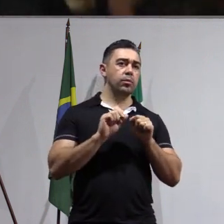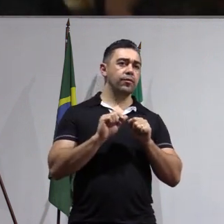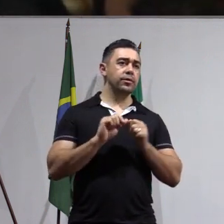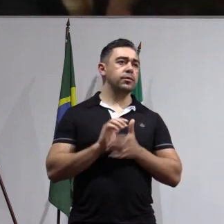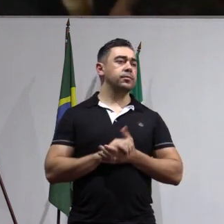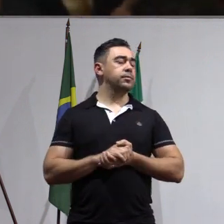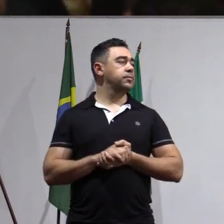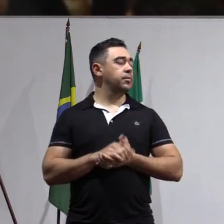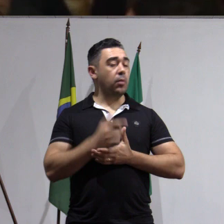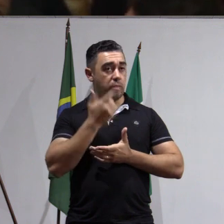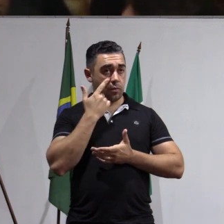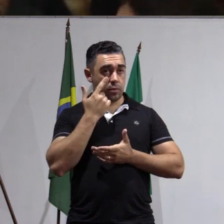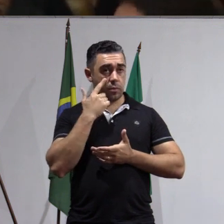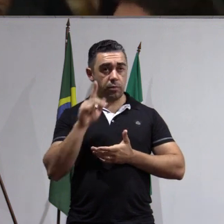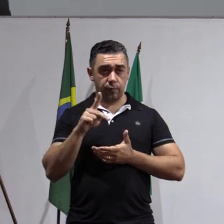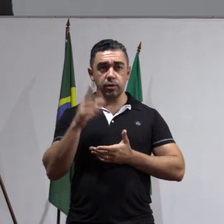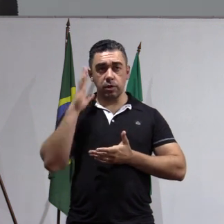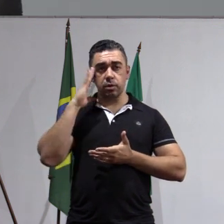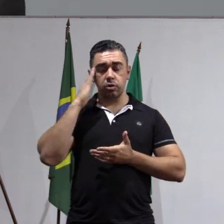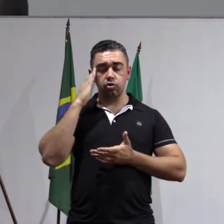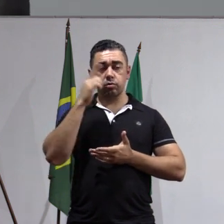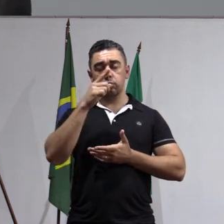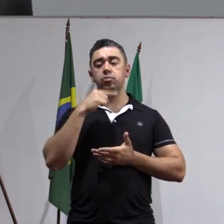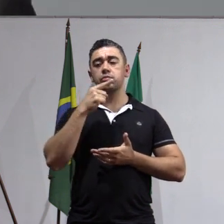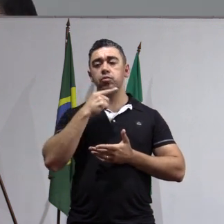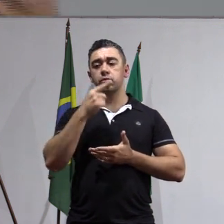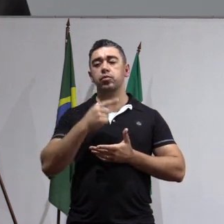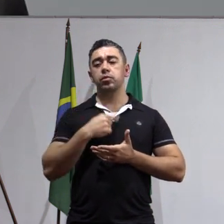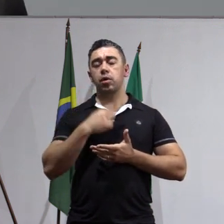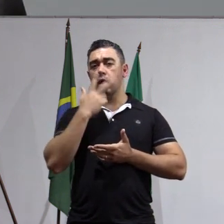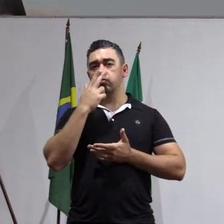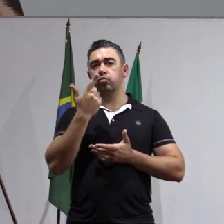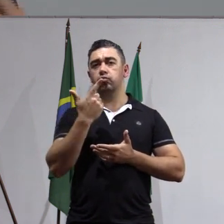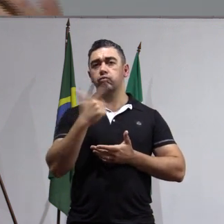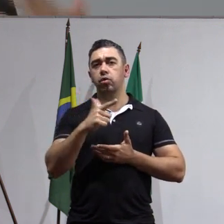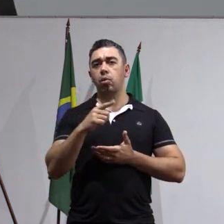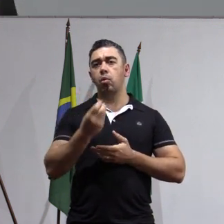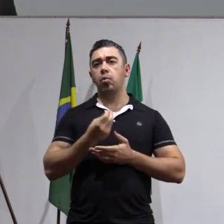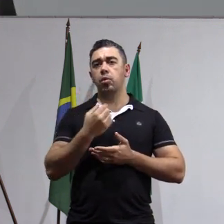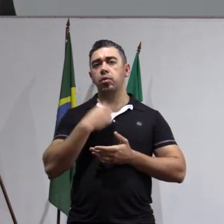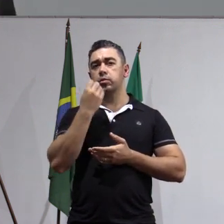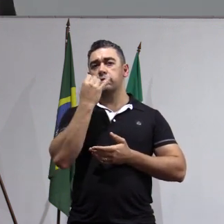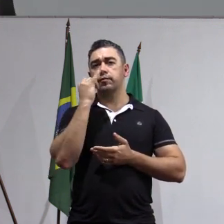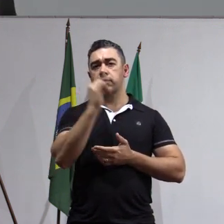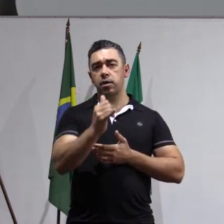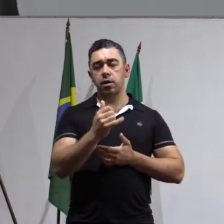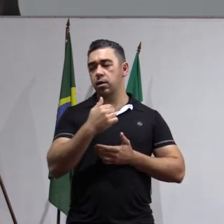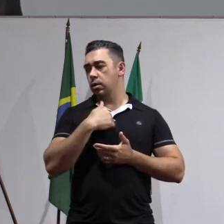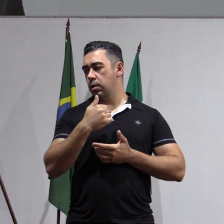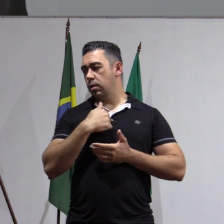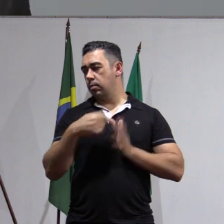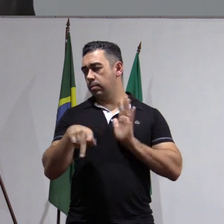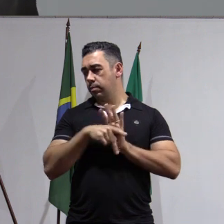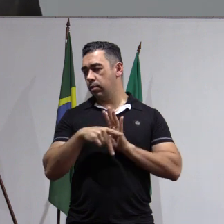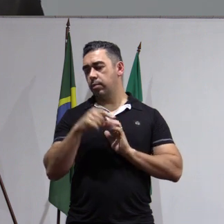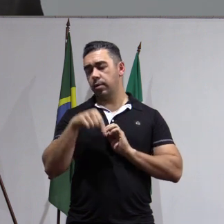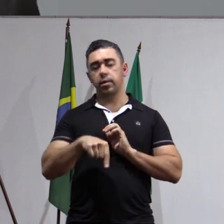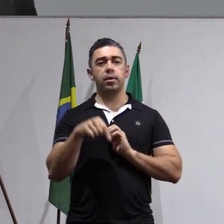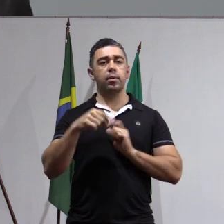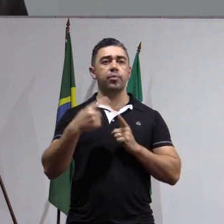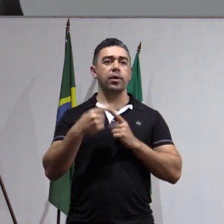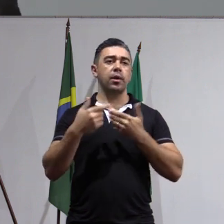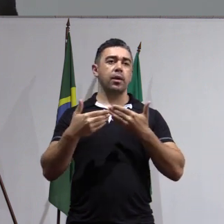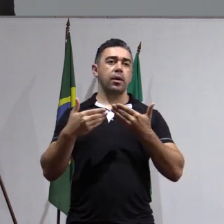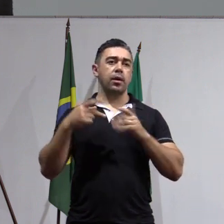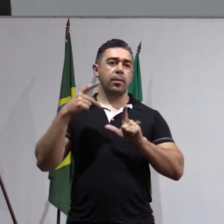Veja, professora, eu entendi a sua dúvida. Eu acho que eu não tenho condição de dizer a nenhum membro da comunidade universitária, já que a plataforma